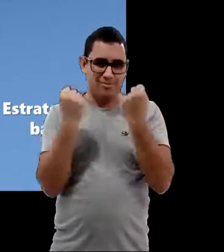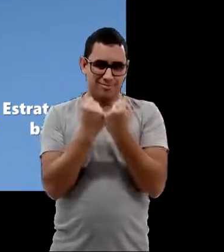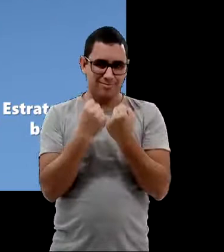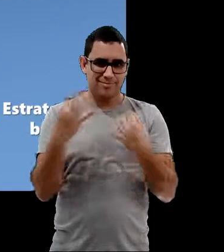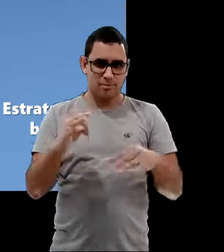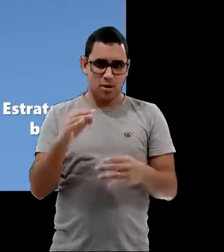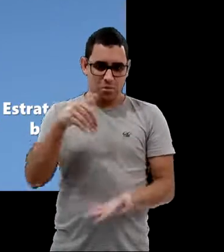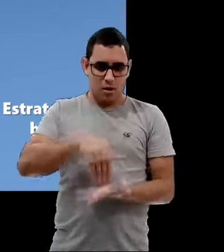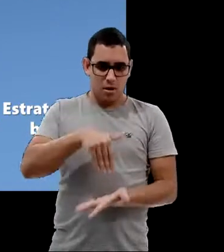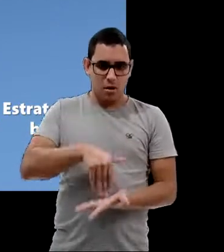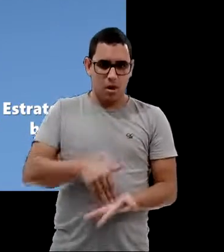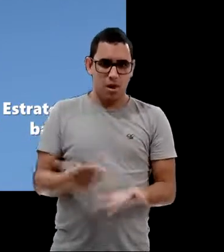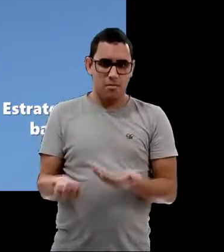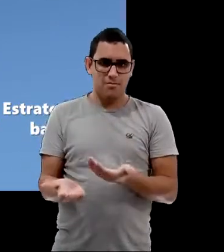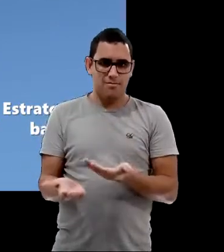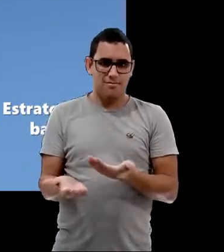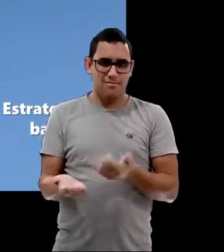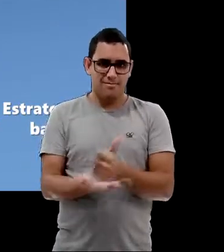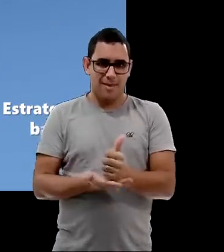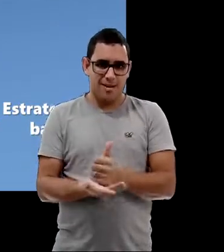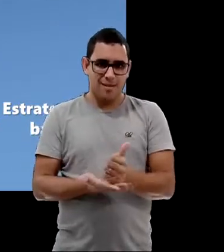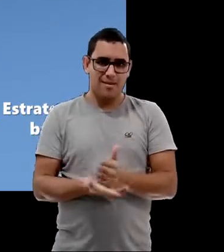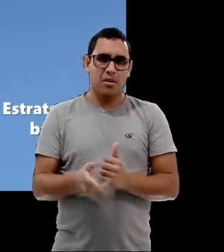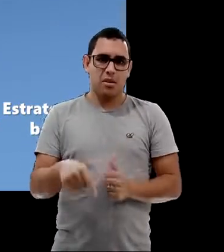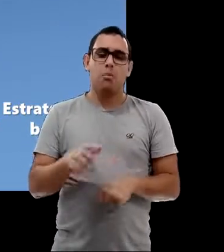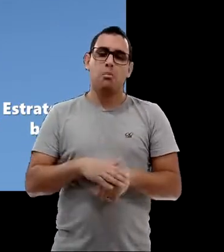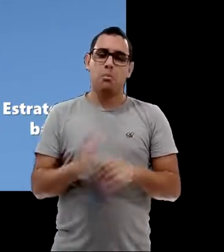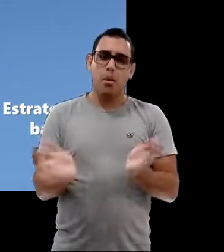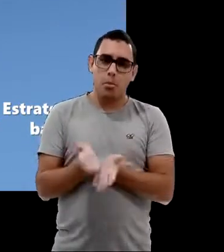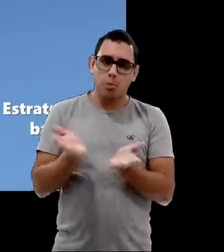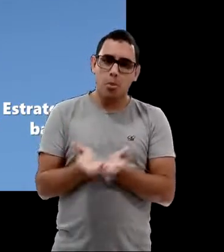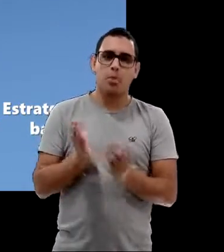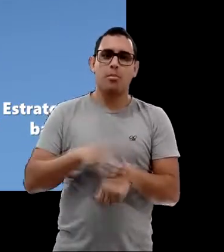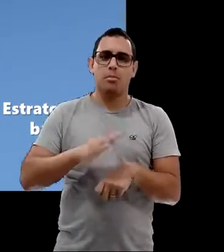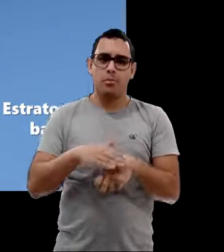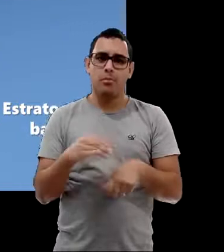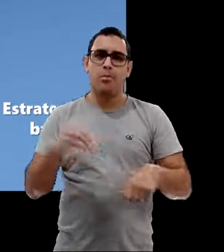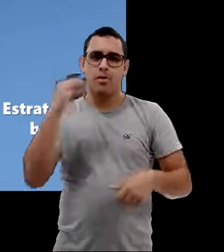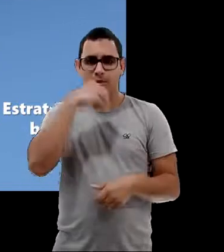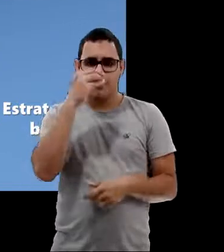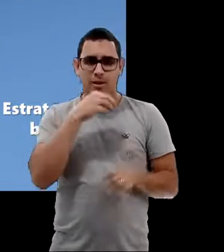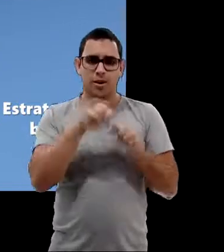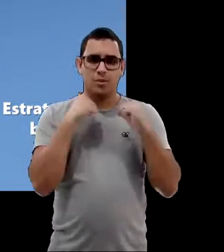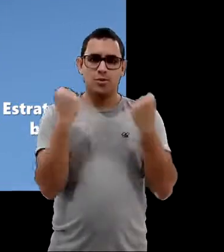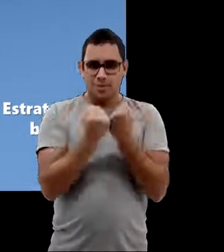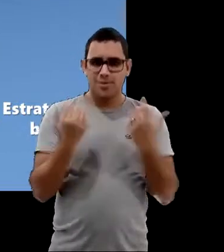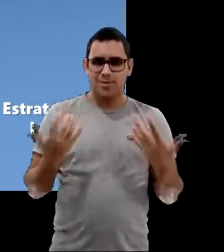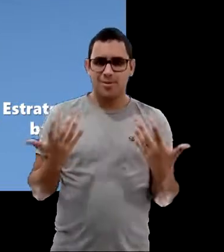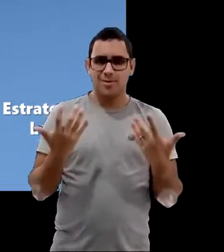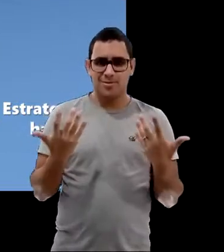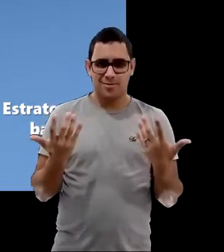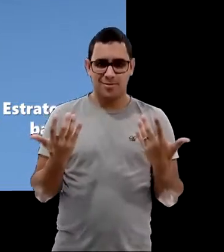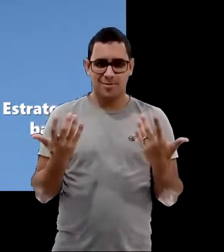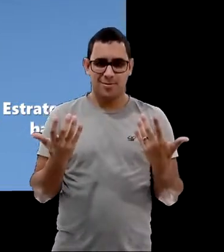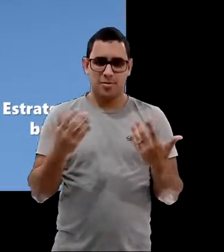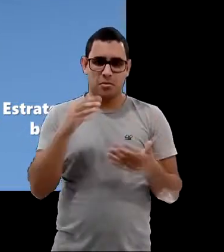sociedade. Quanto mais se aproximarmos da base da pirâmide, estaremos em um estrato, camada mais baixa da